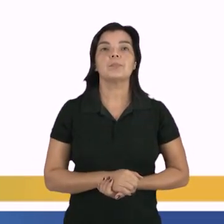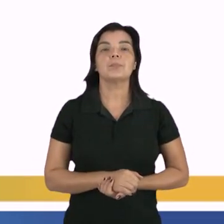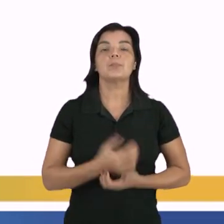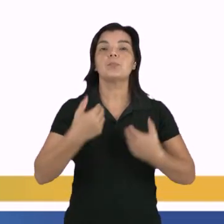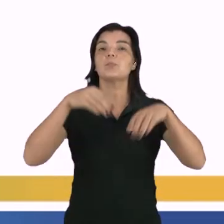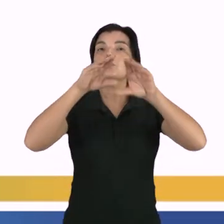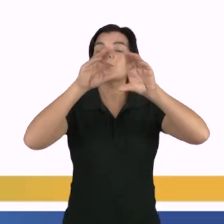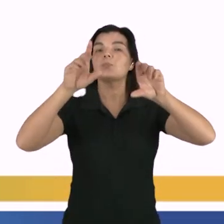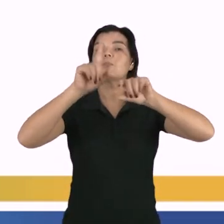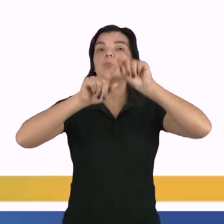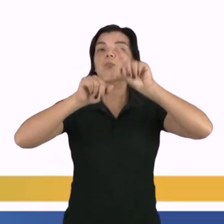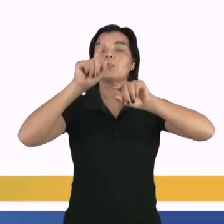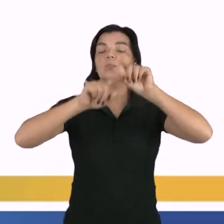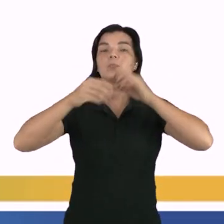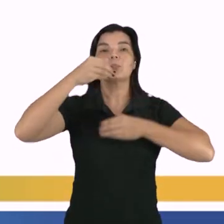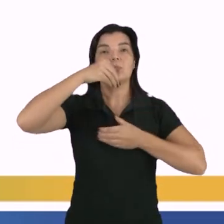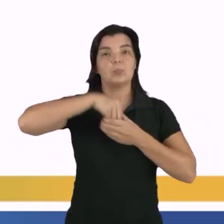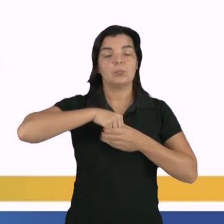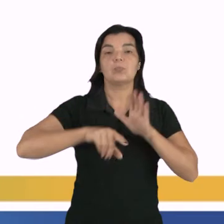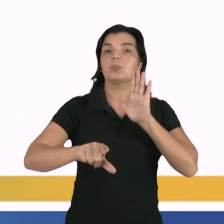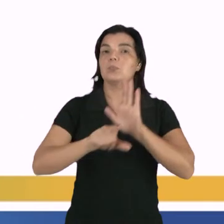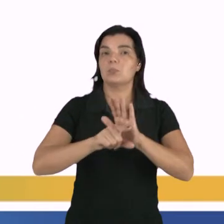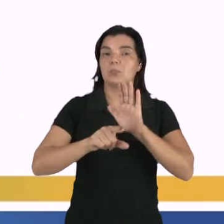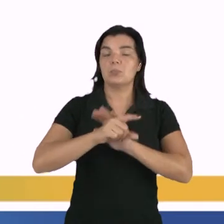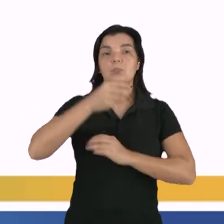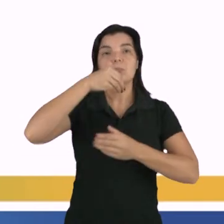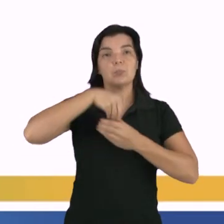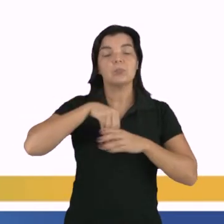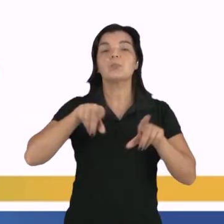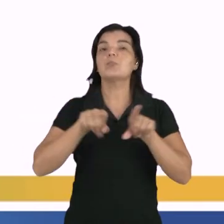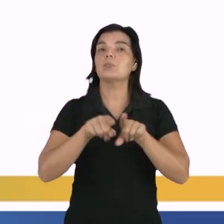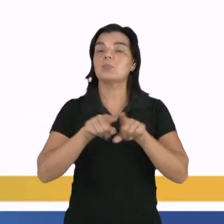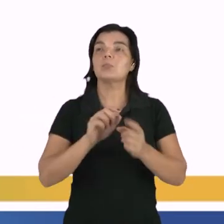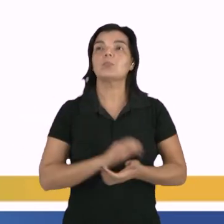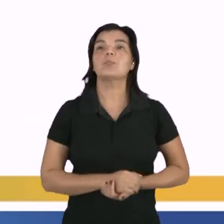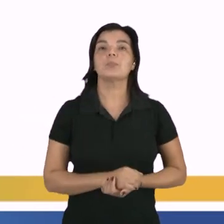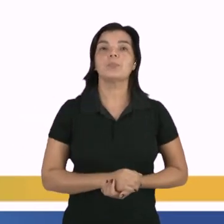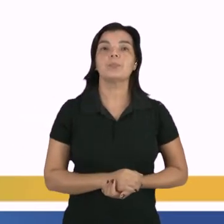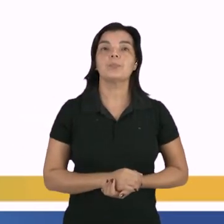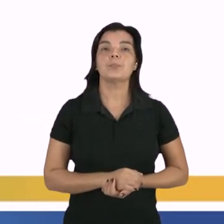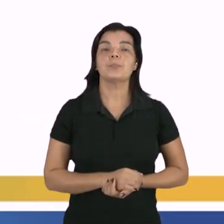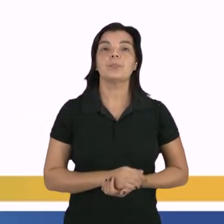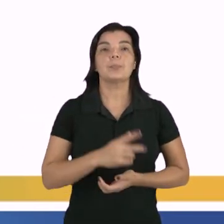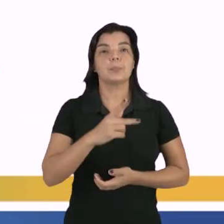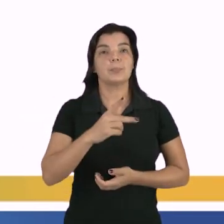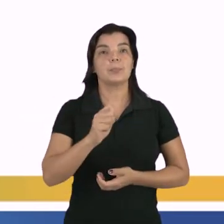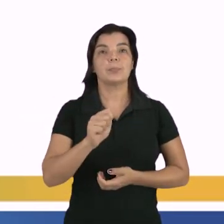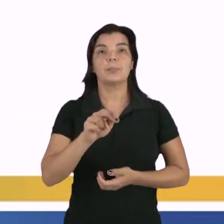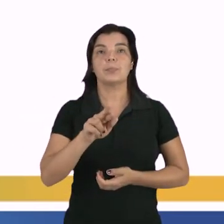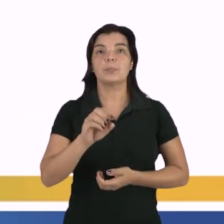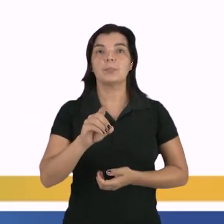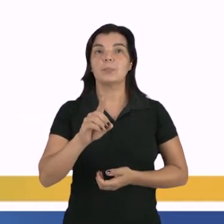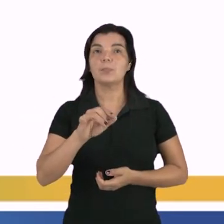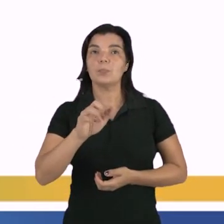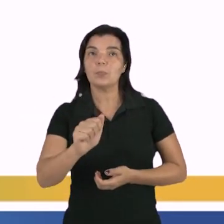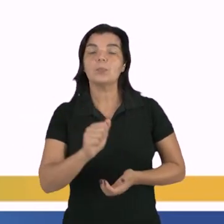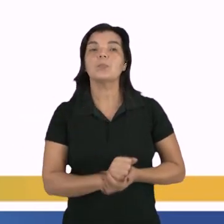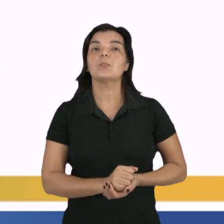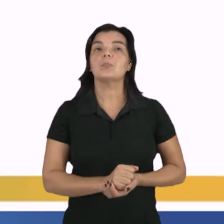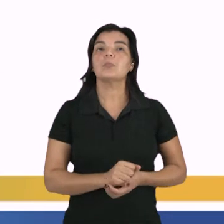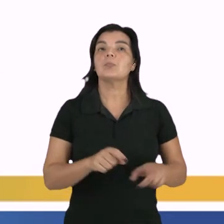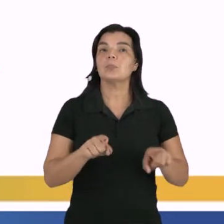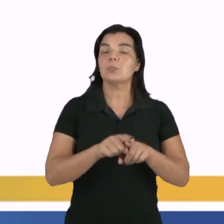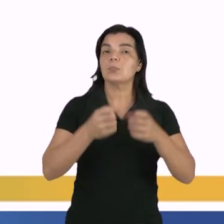O céu estrelado sobre mim e a lei moral dentro de mim. E no caso da paródia, com que o poeta